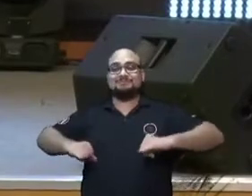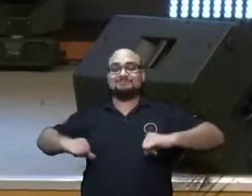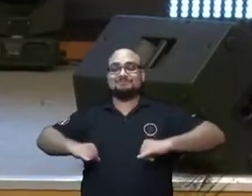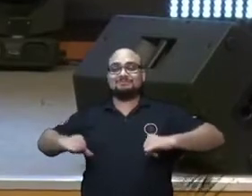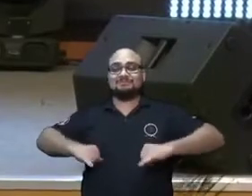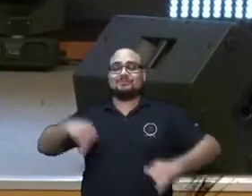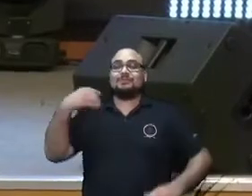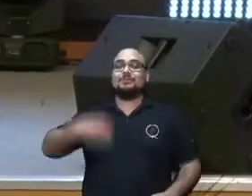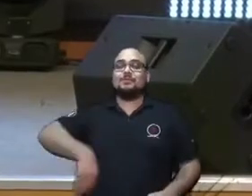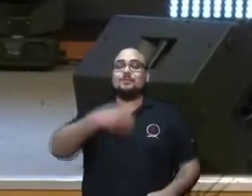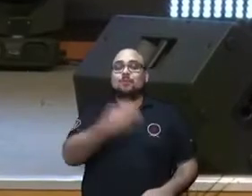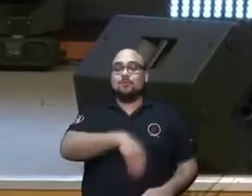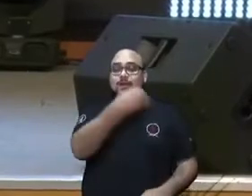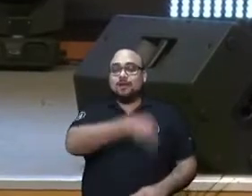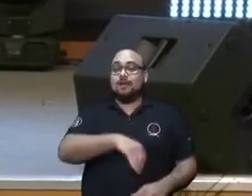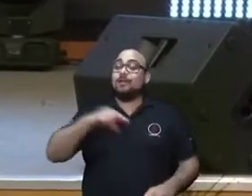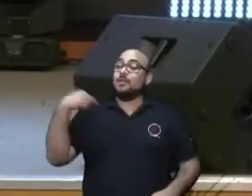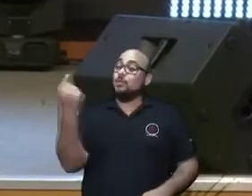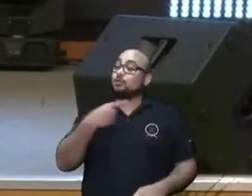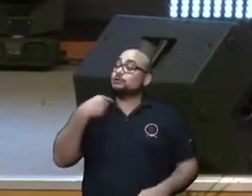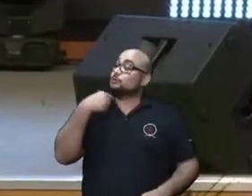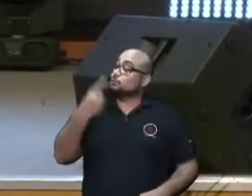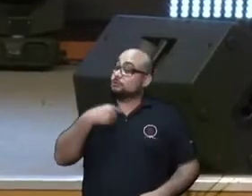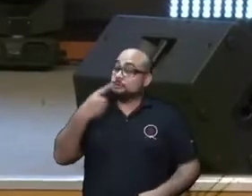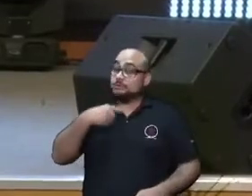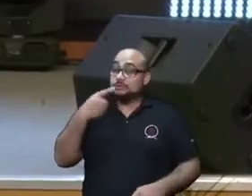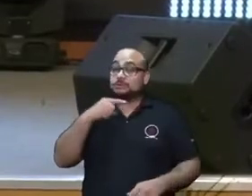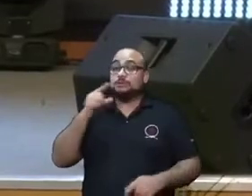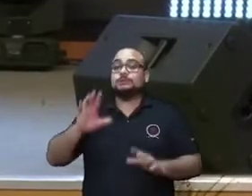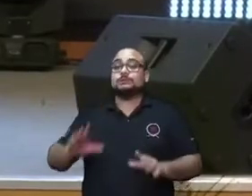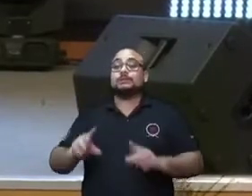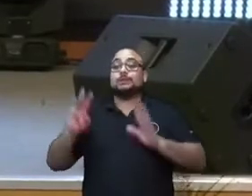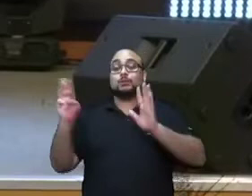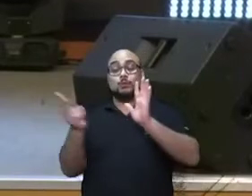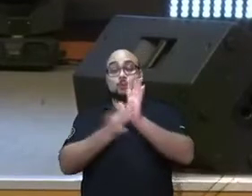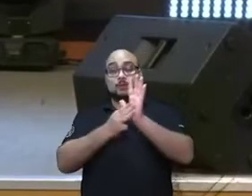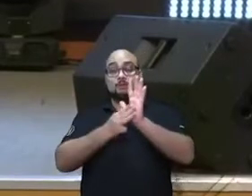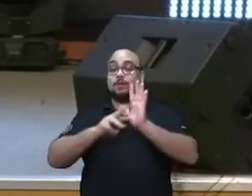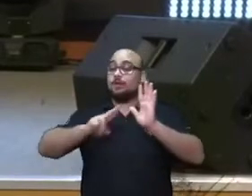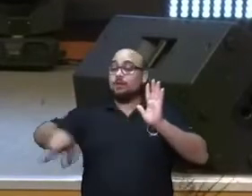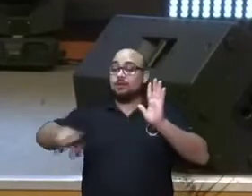e ele não consegue responsabilizar os irmãos de José,